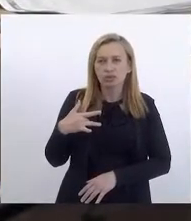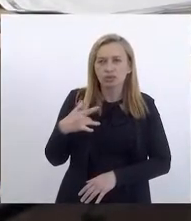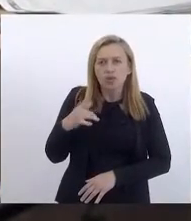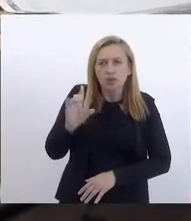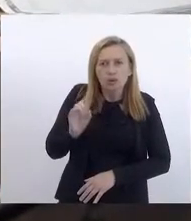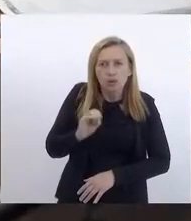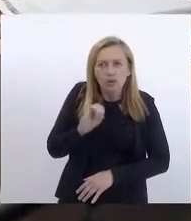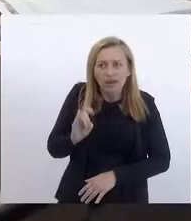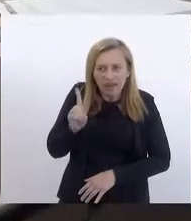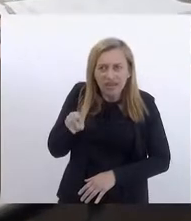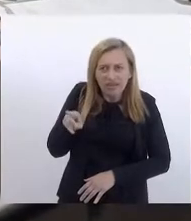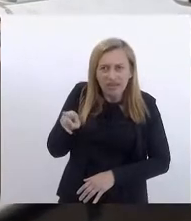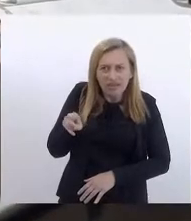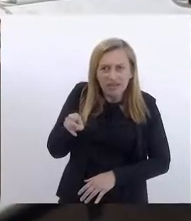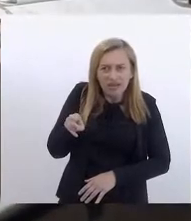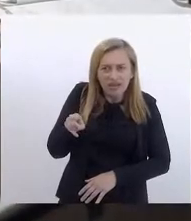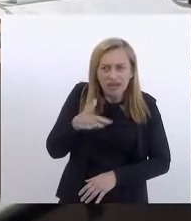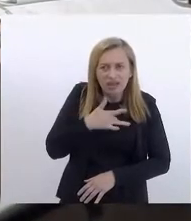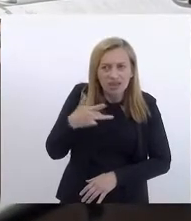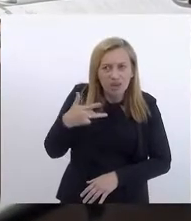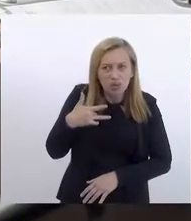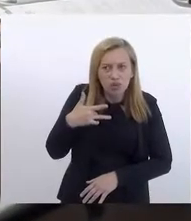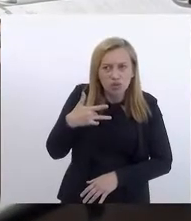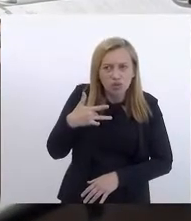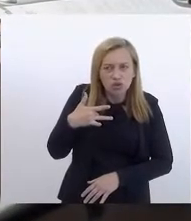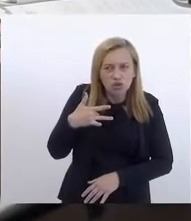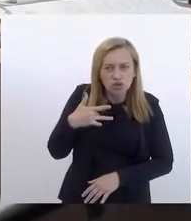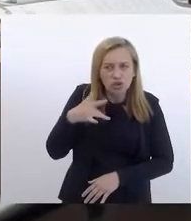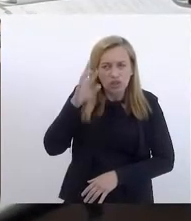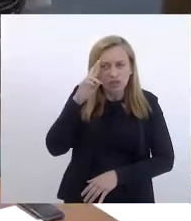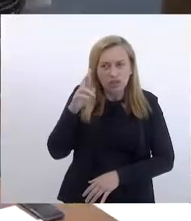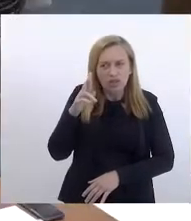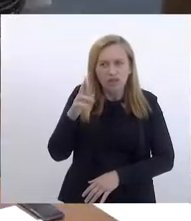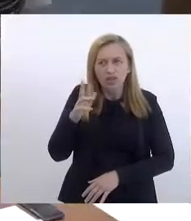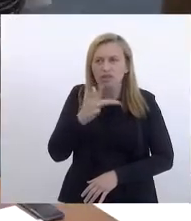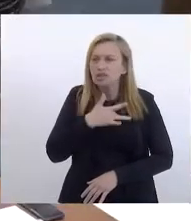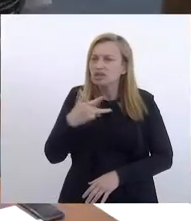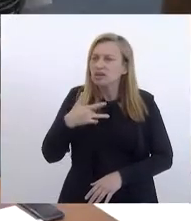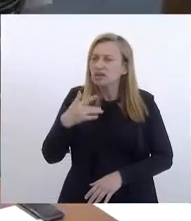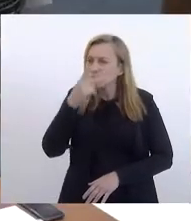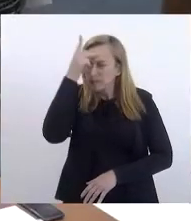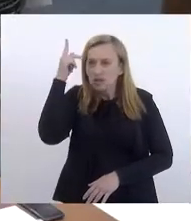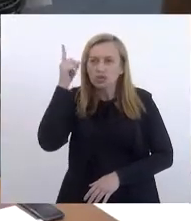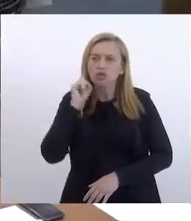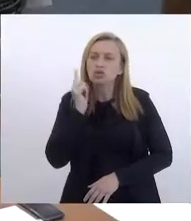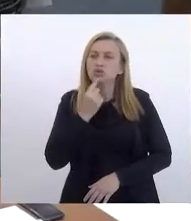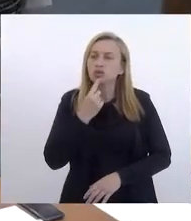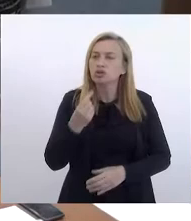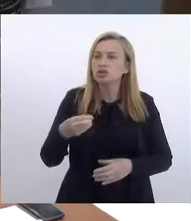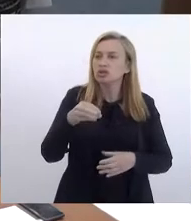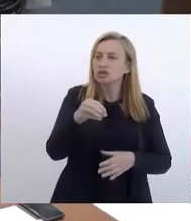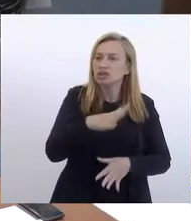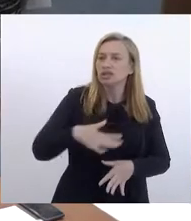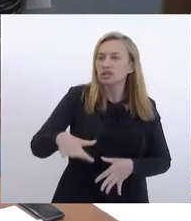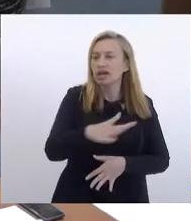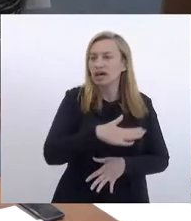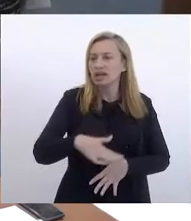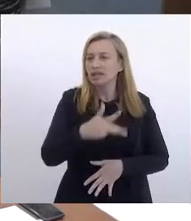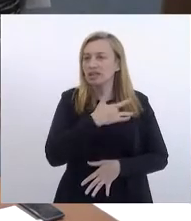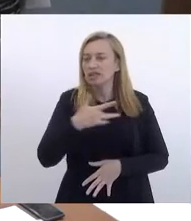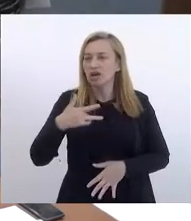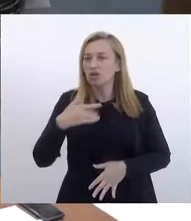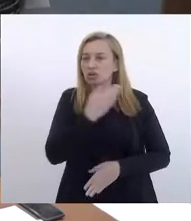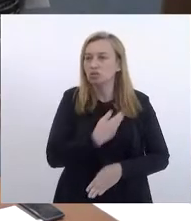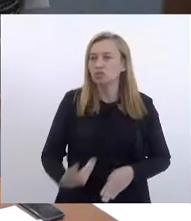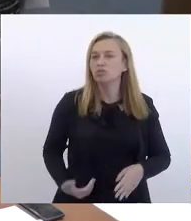É esse mesmo? A saúde... Sobre o Programa de Atendimento Integral à Saúde da Pessoa Surda nas unidades de saúde pública e privadas no